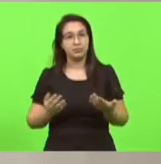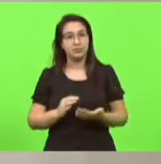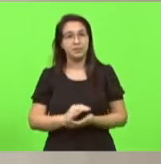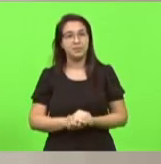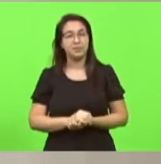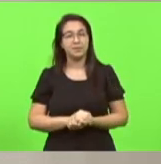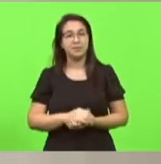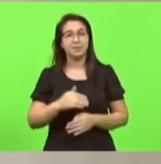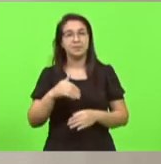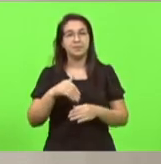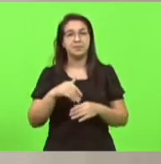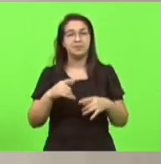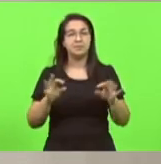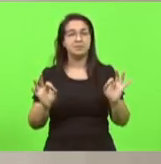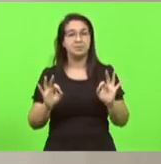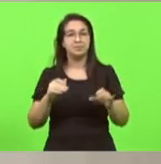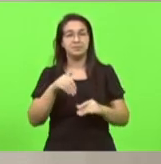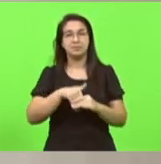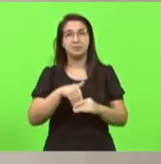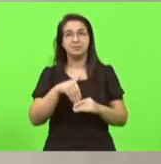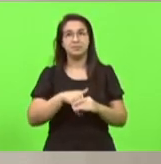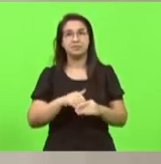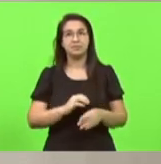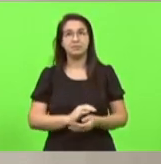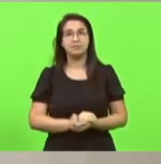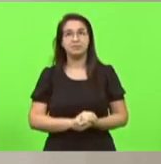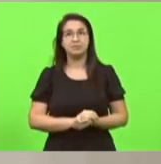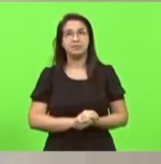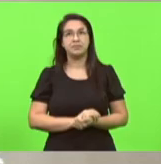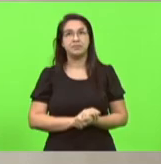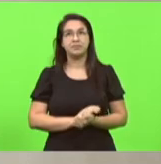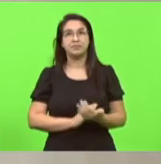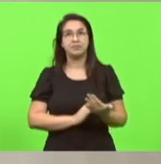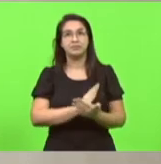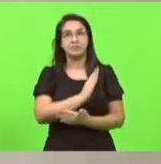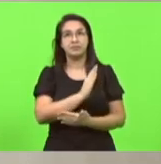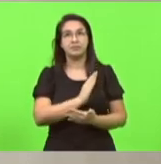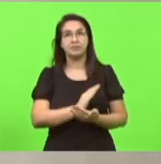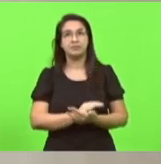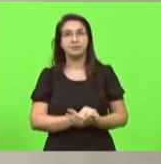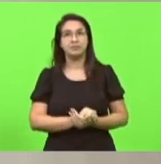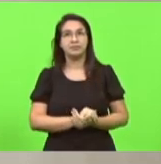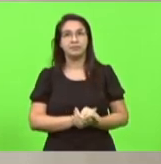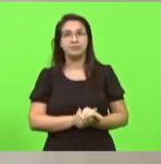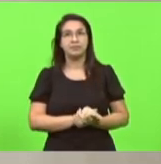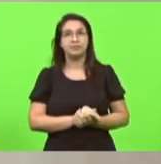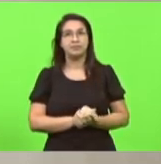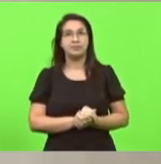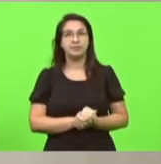não havendo quem queira discutir, em votação. Aprovado.